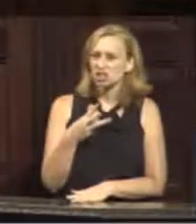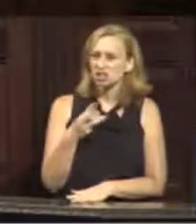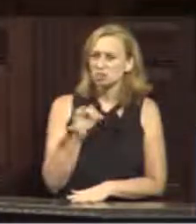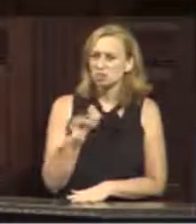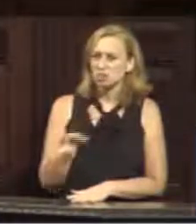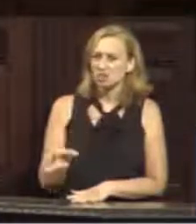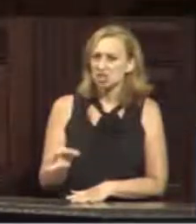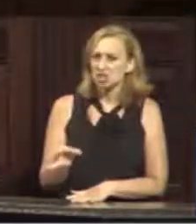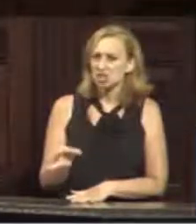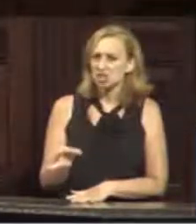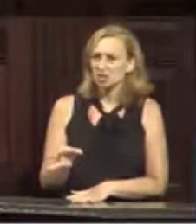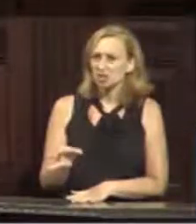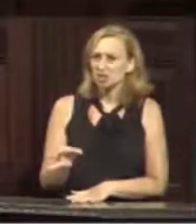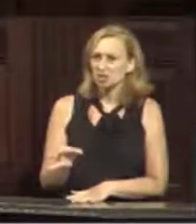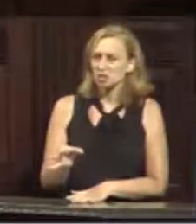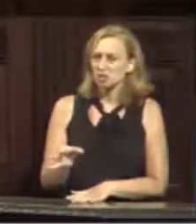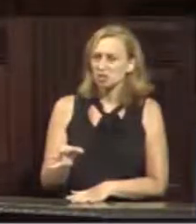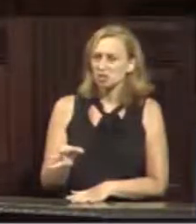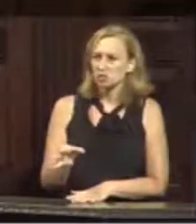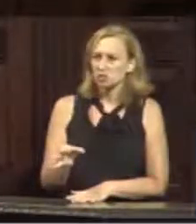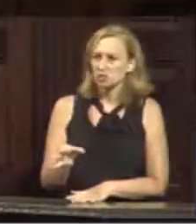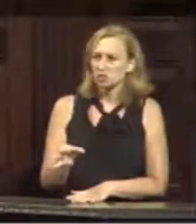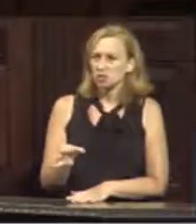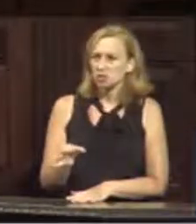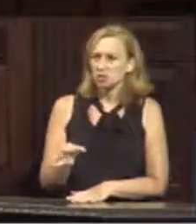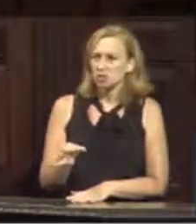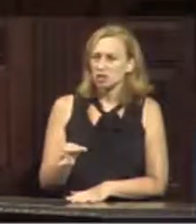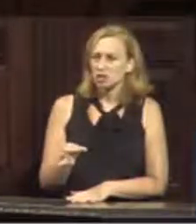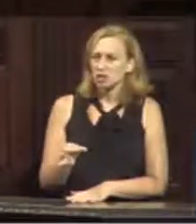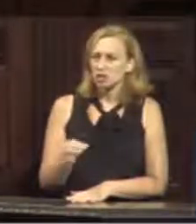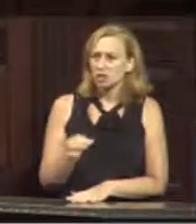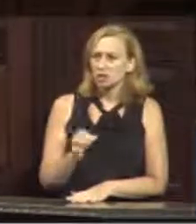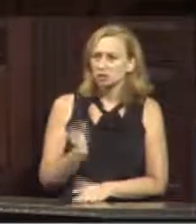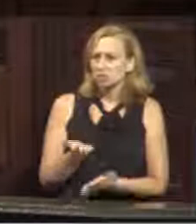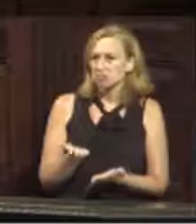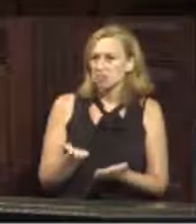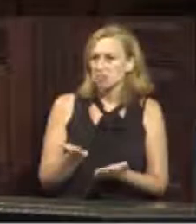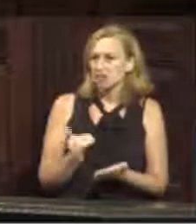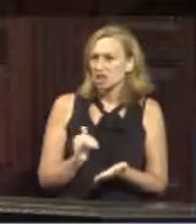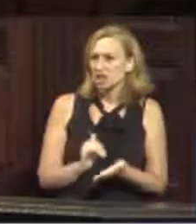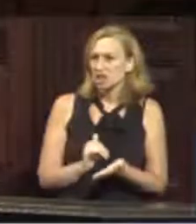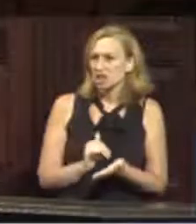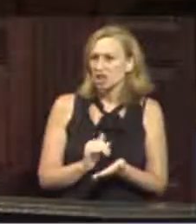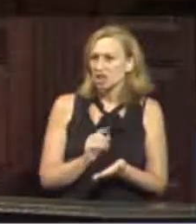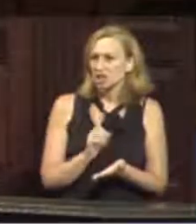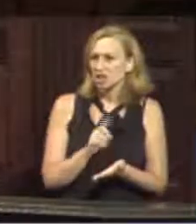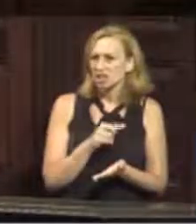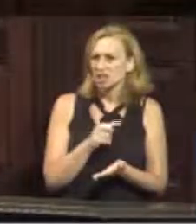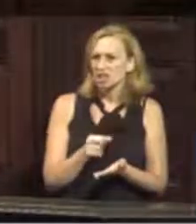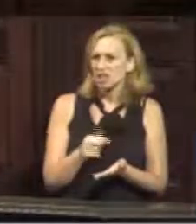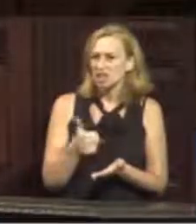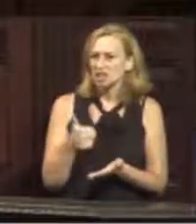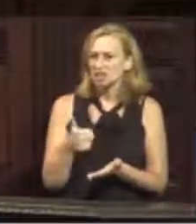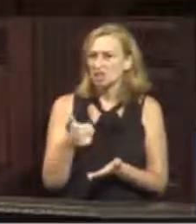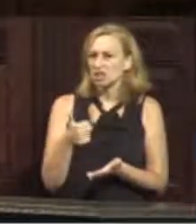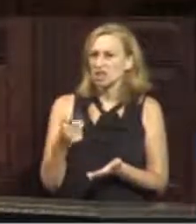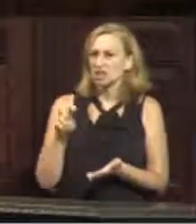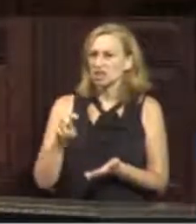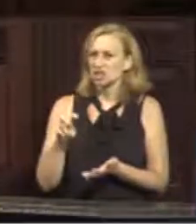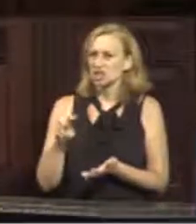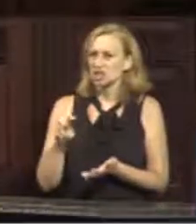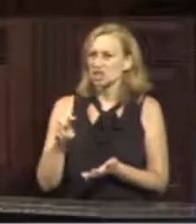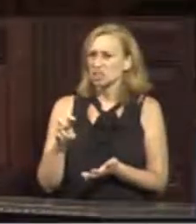3 pontos percentuais, abrindo mão, pelo menos, da alíquota pura de ICMS de 15 pontos